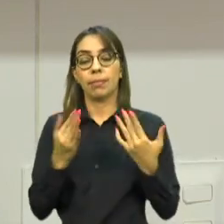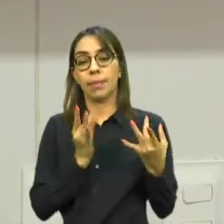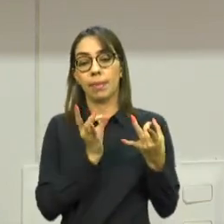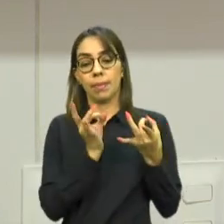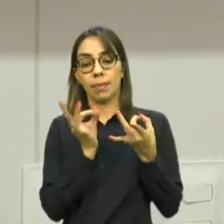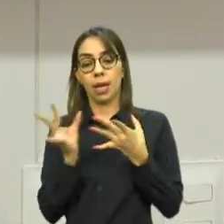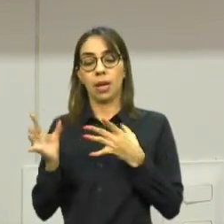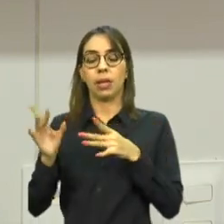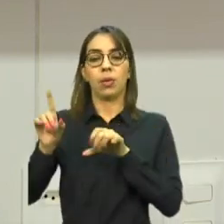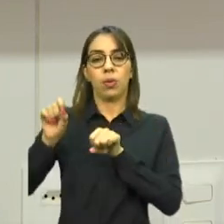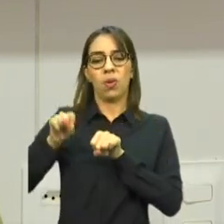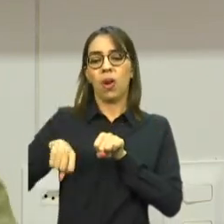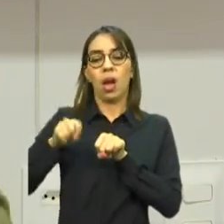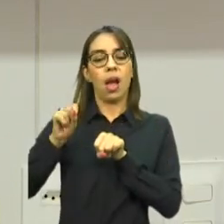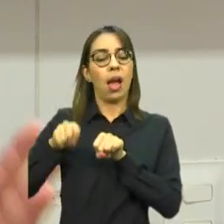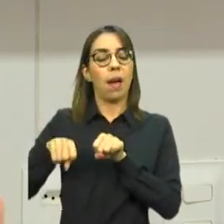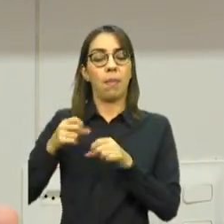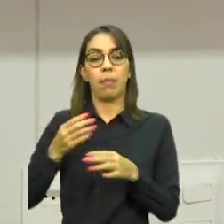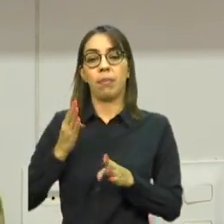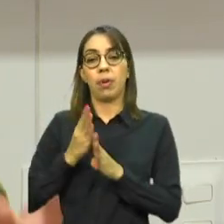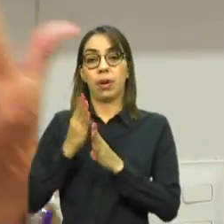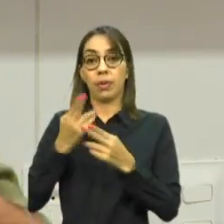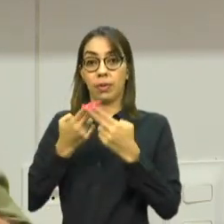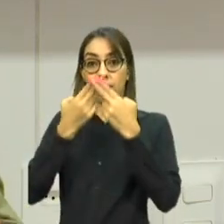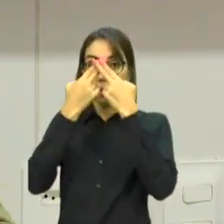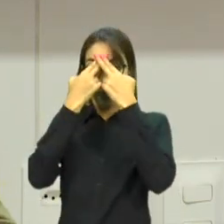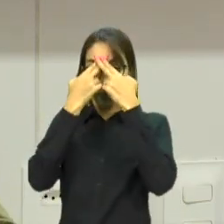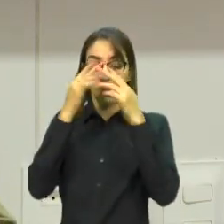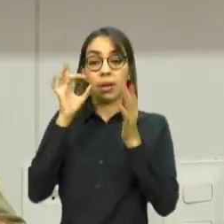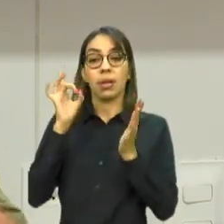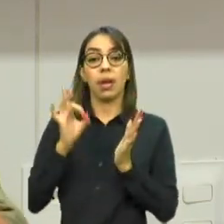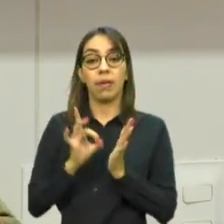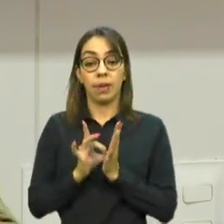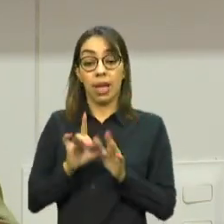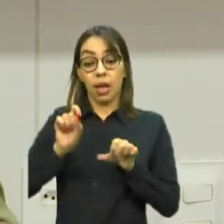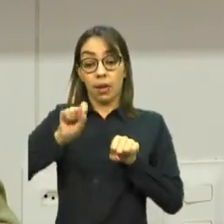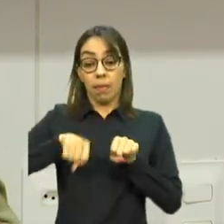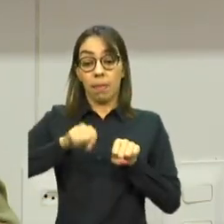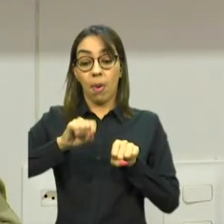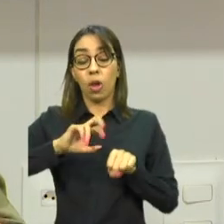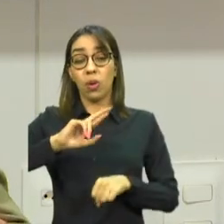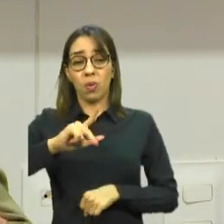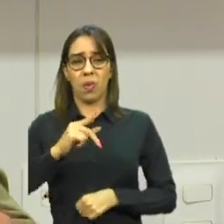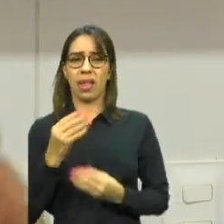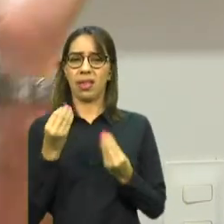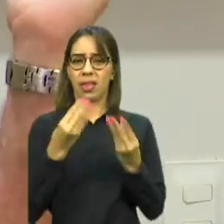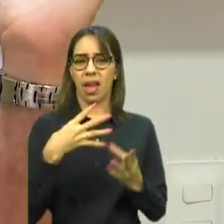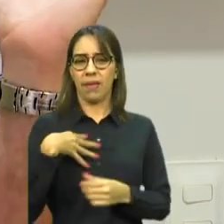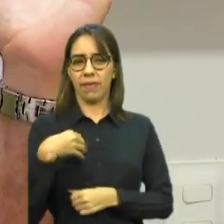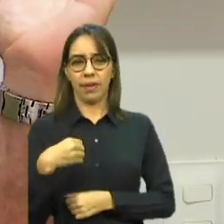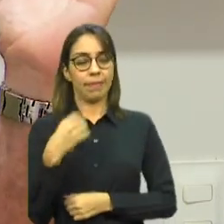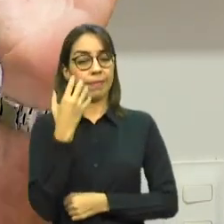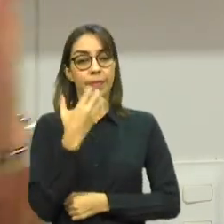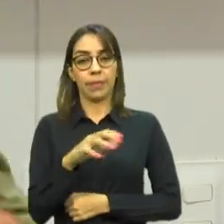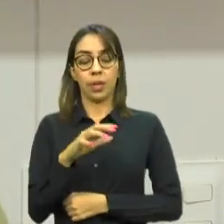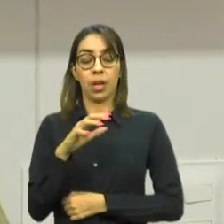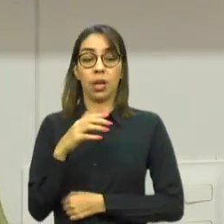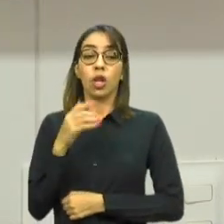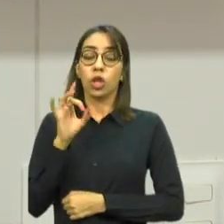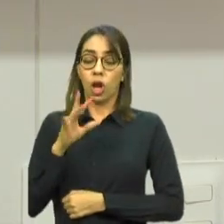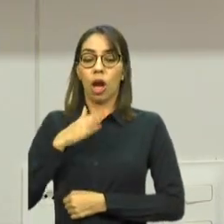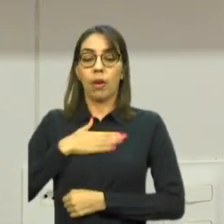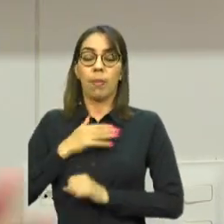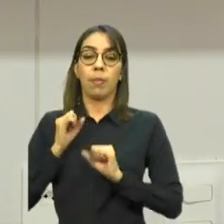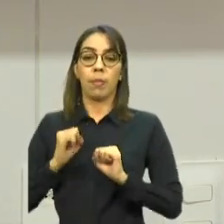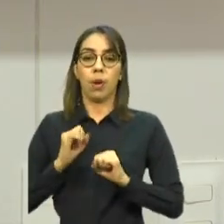glória a Deus, meu Deus. Porque moto não é para filho da gente, não, é para gente, né? Minha mãe só faltava era morrer quando eu saía